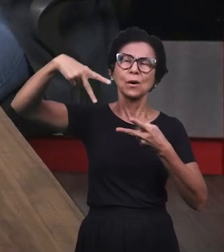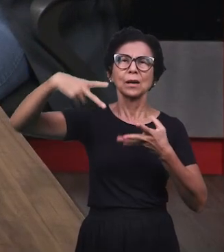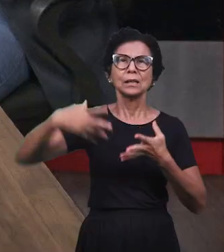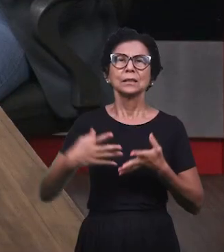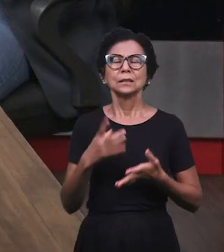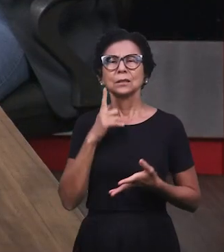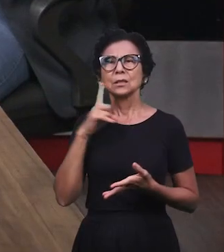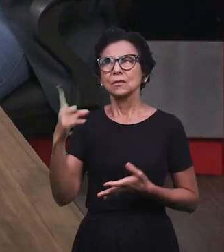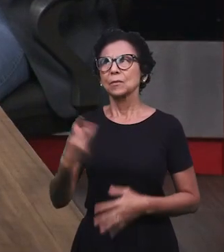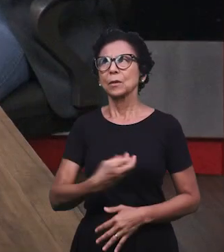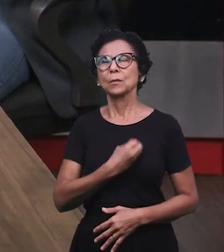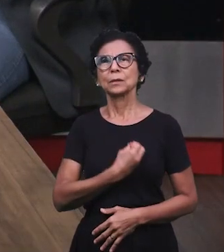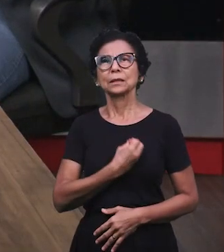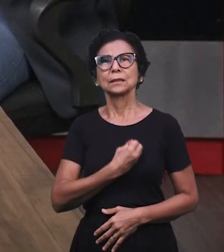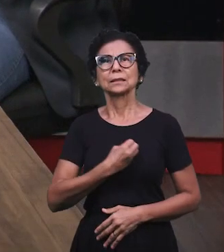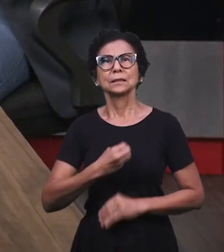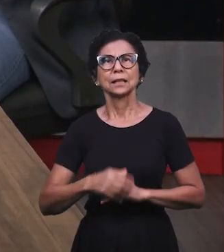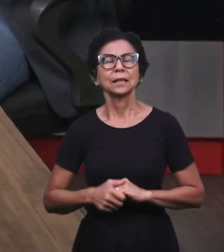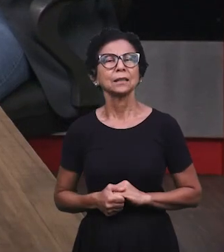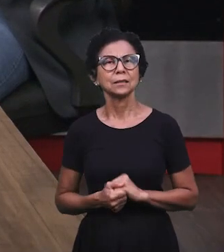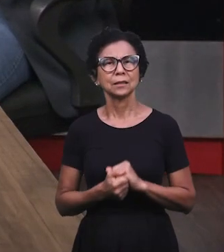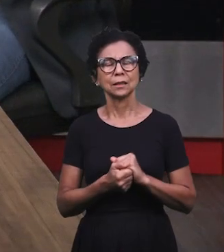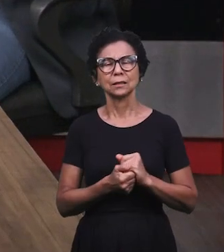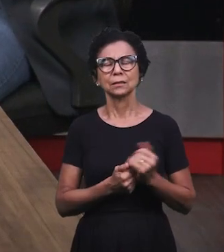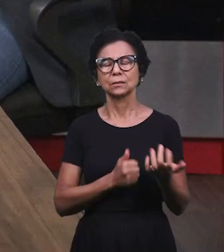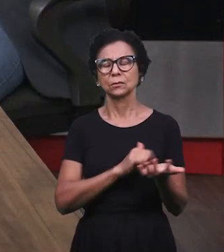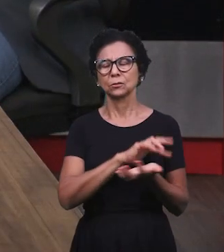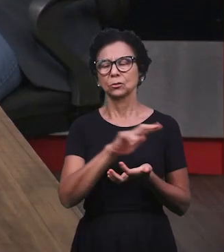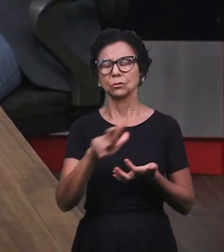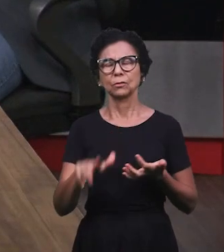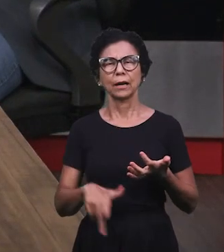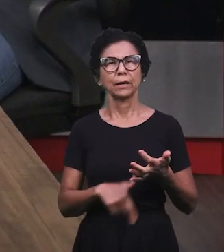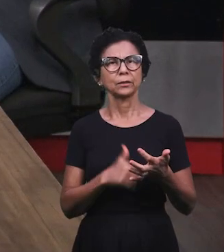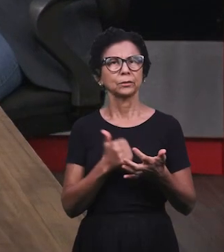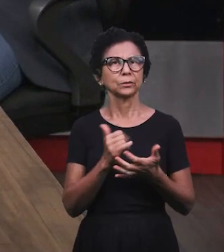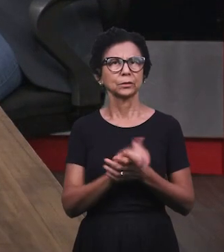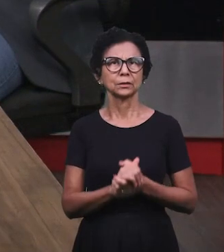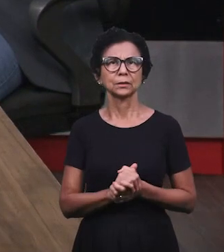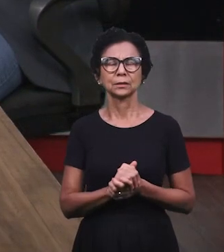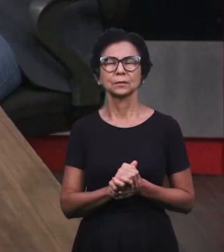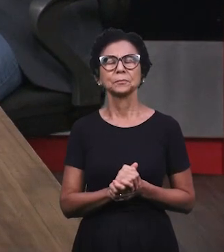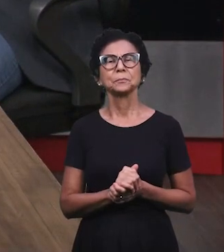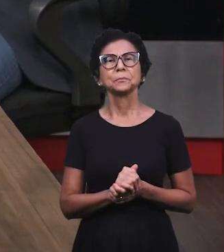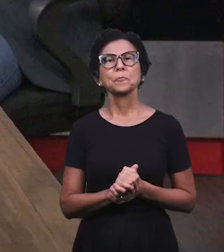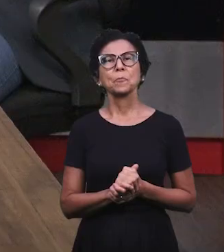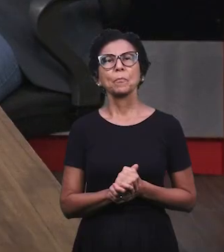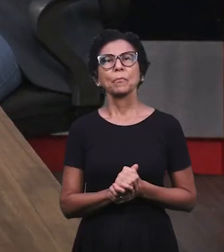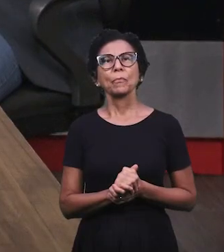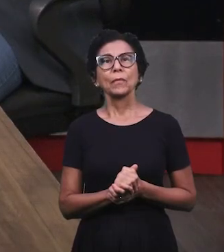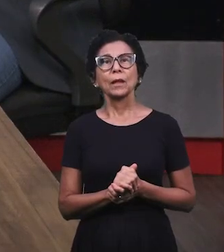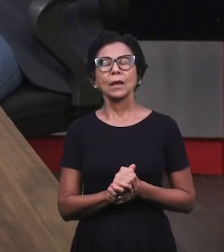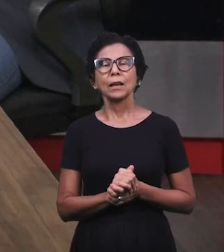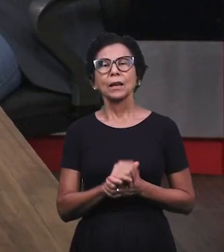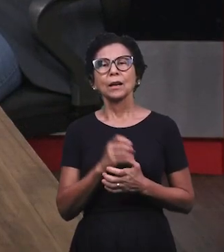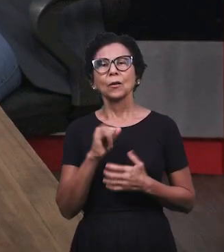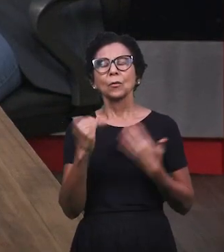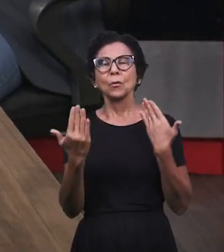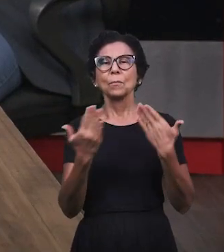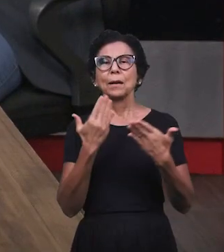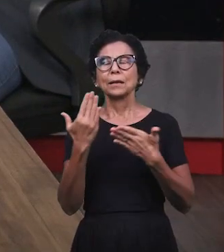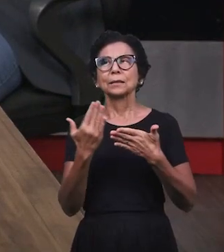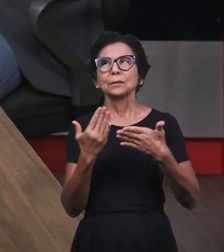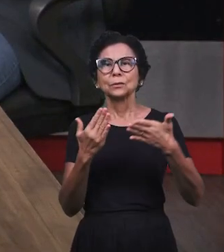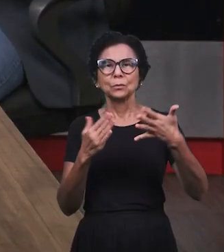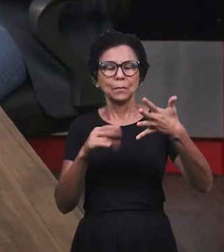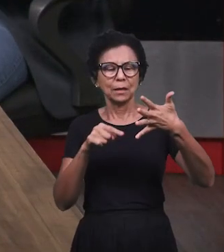presença do açúcar, desoxirribose, o fosfato, e esses, como se fossem degraus dessa escadinha, né,